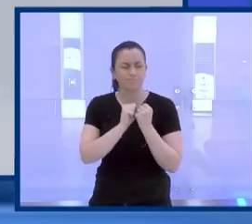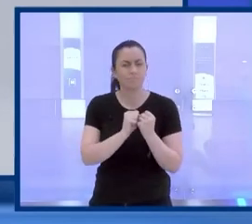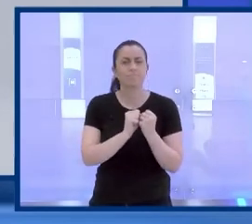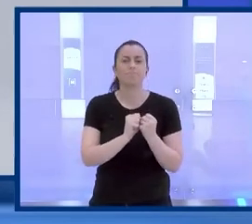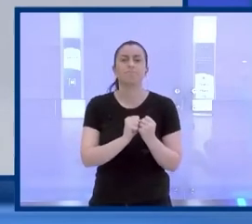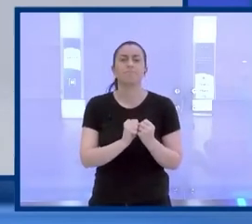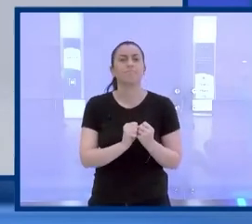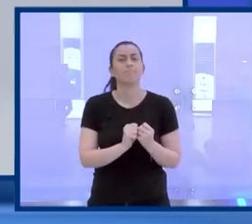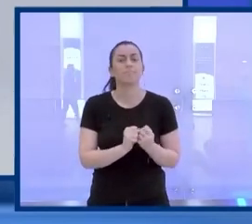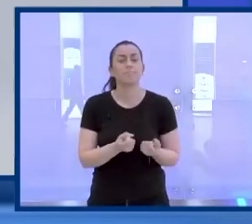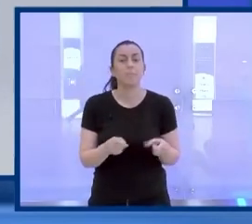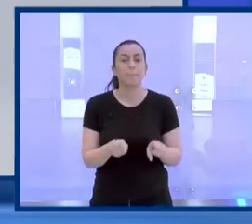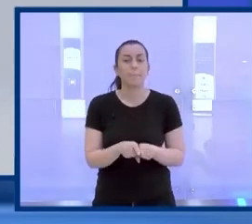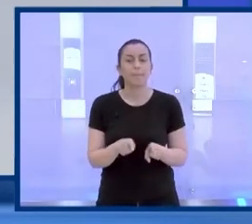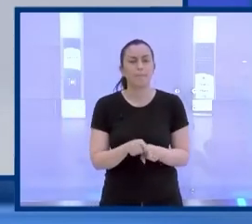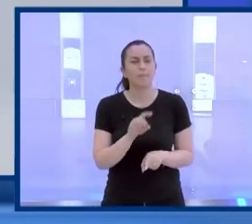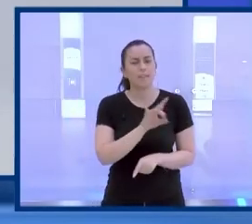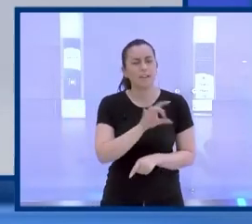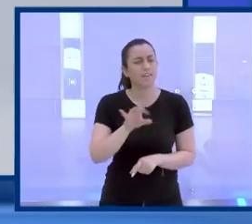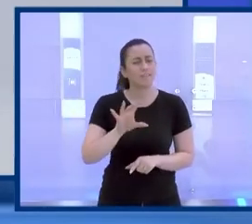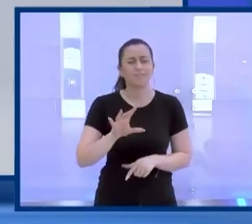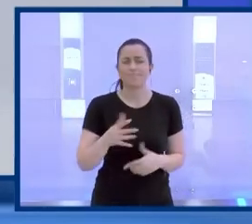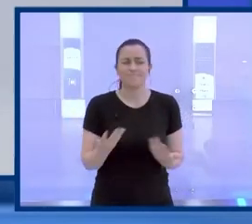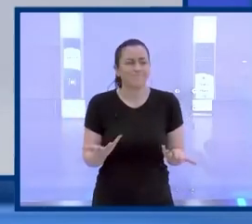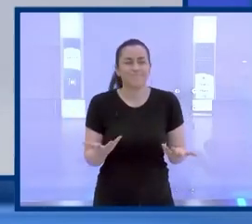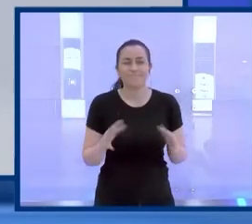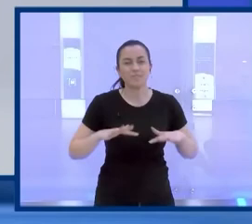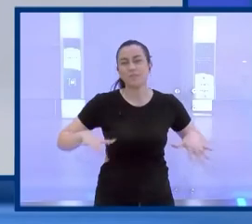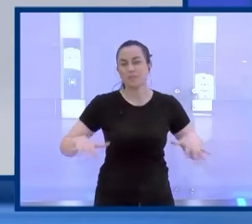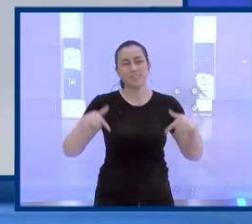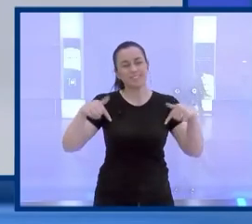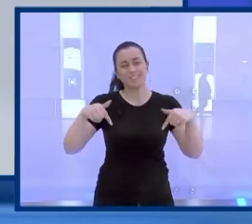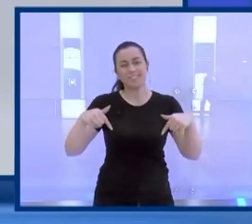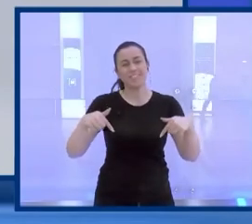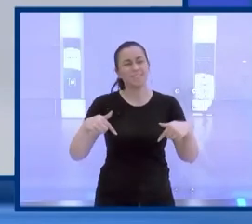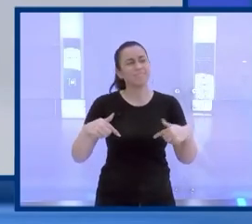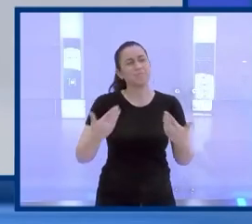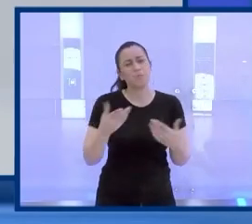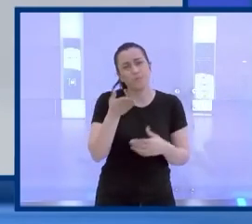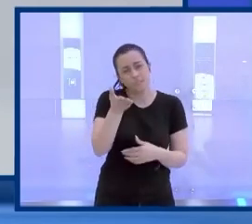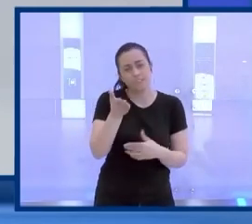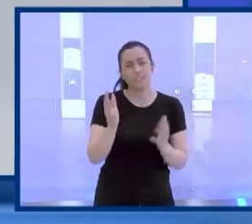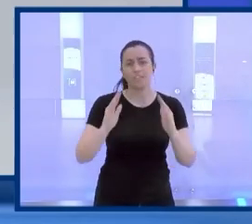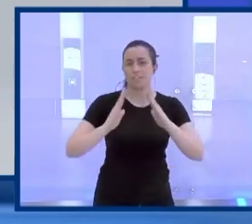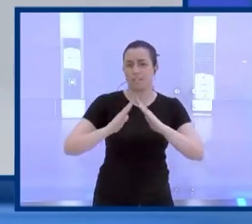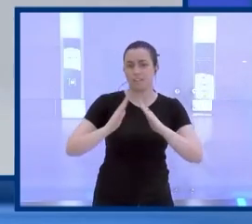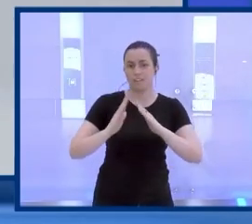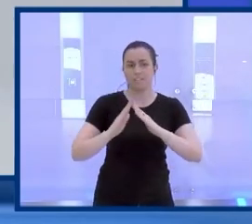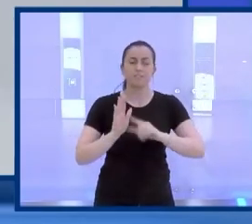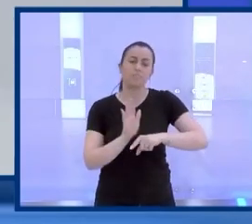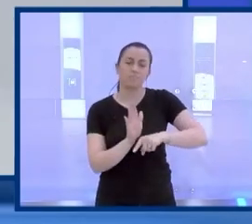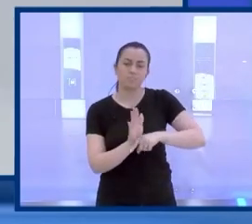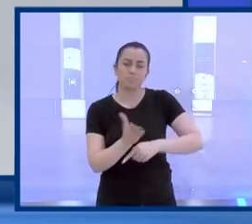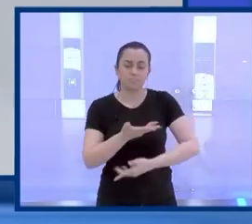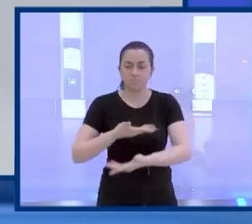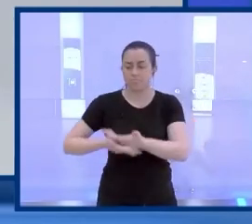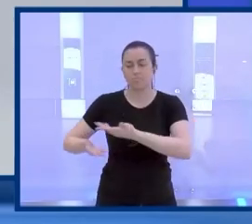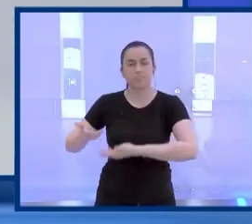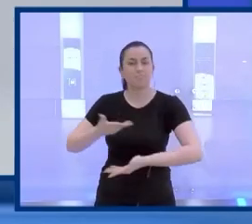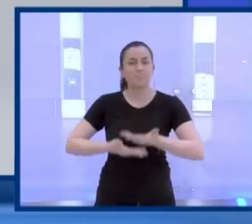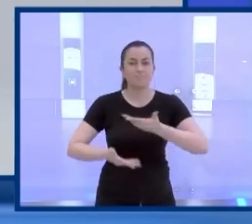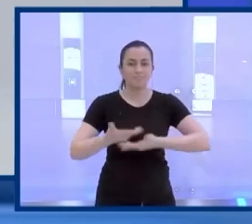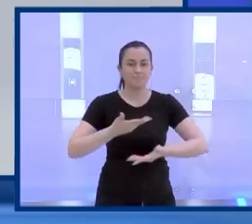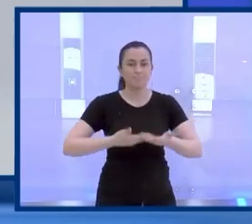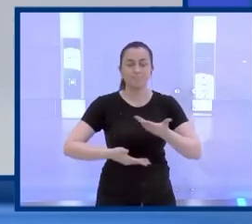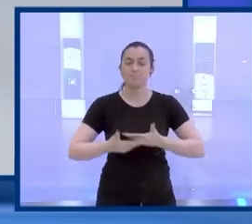dos deputados que votaram e de todos que participaram de alguma forma para aprovar as reformas e colocar